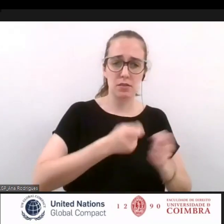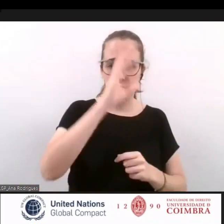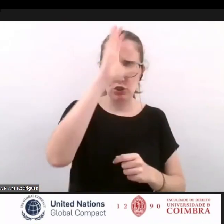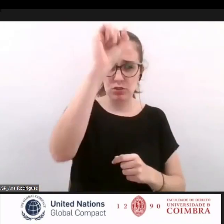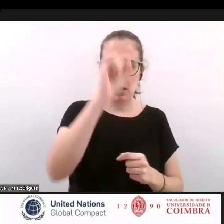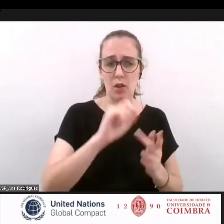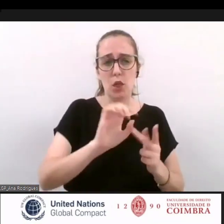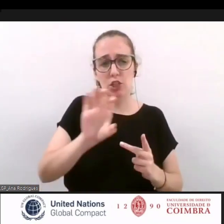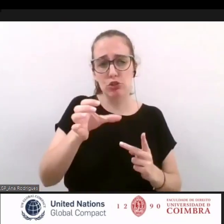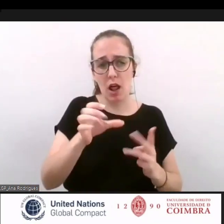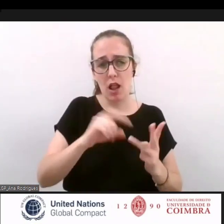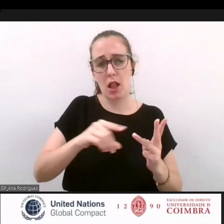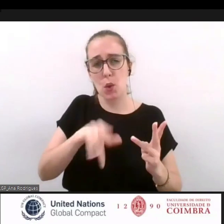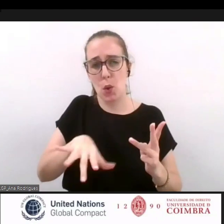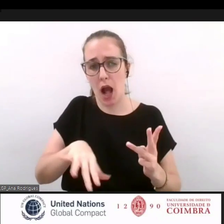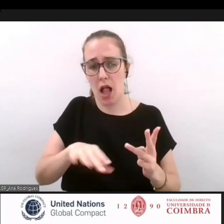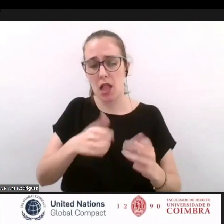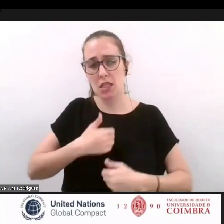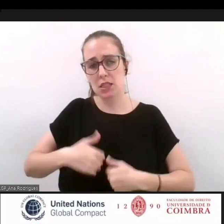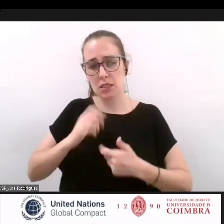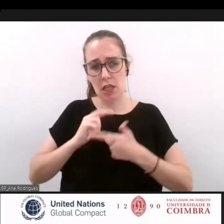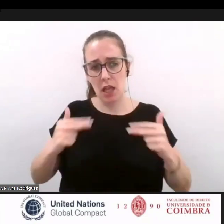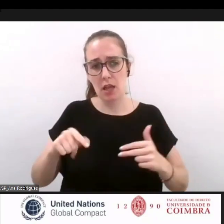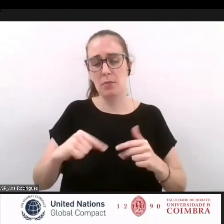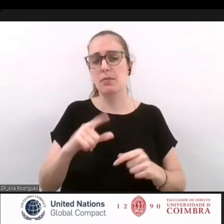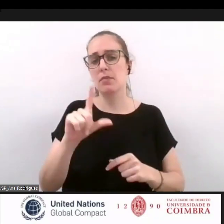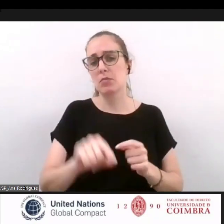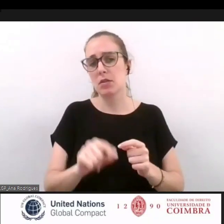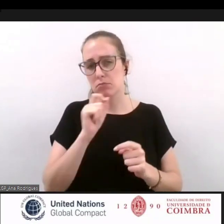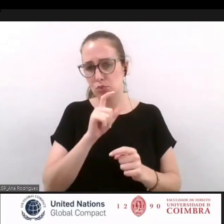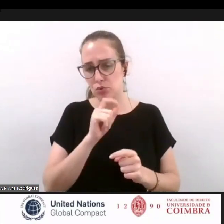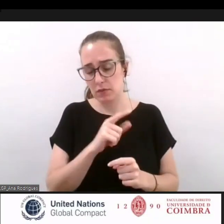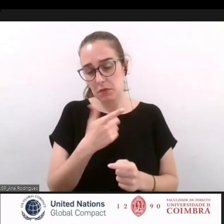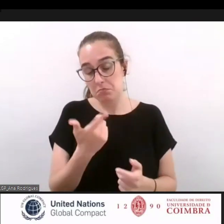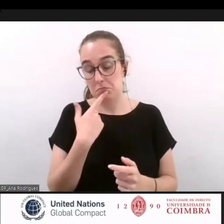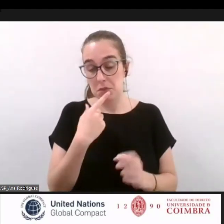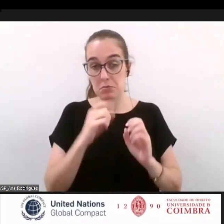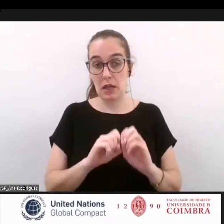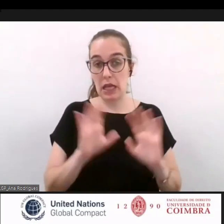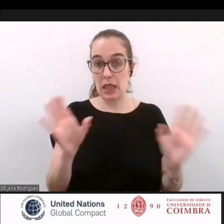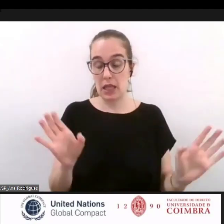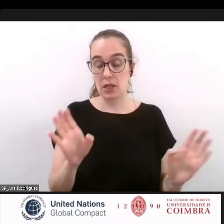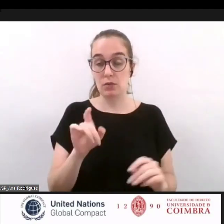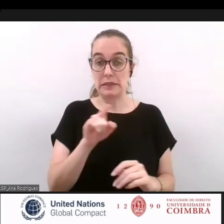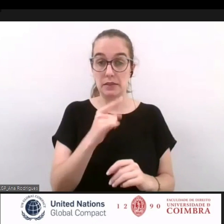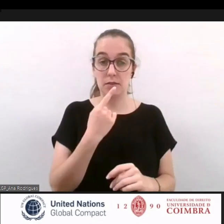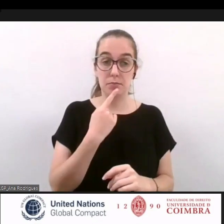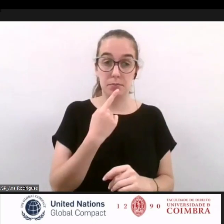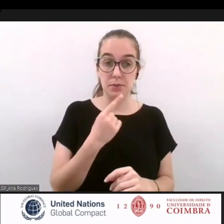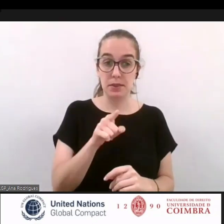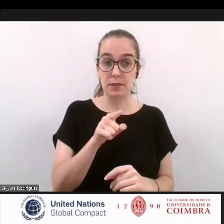administração regional, a administração local, e por outro lado também creio que fica claro que, além das abordagens